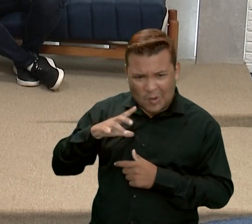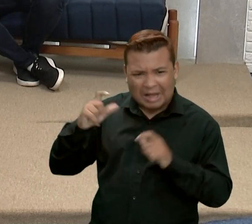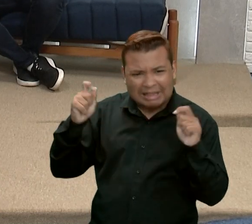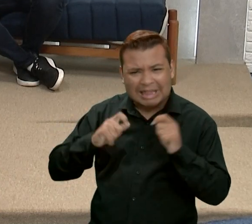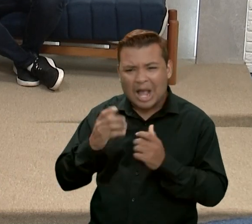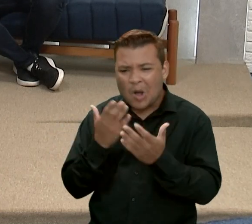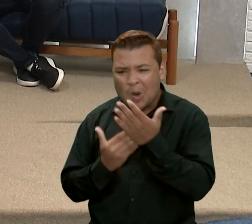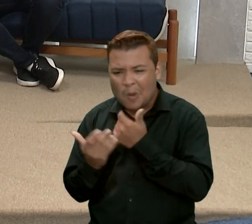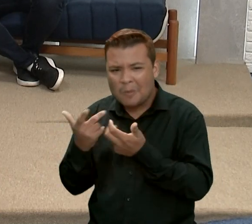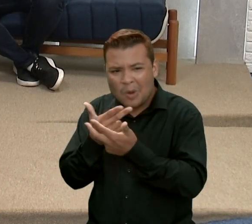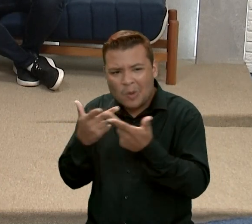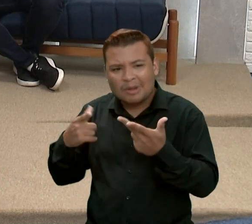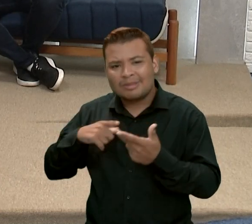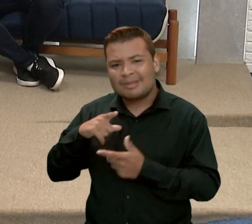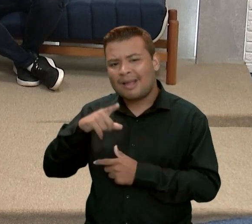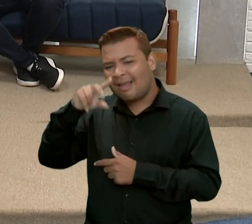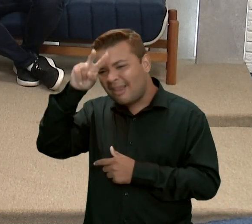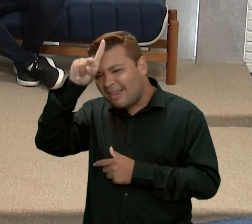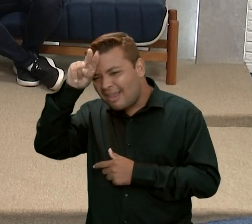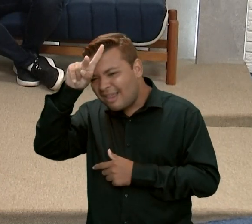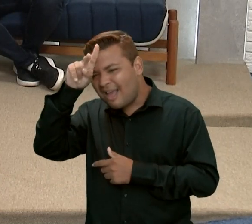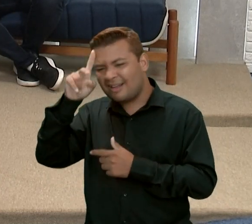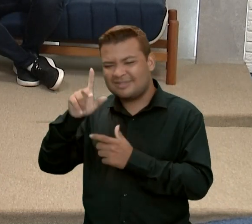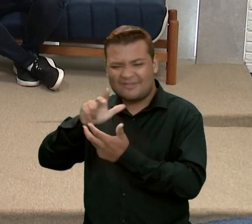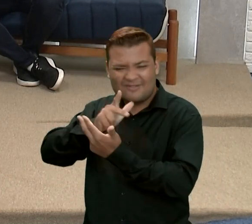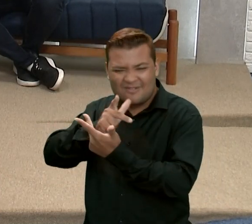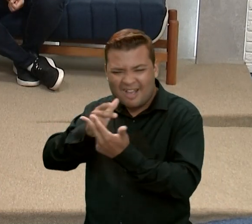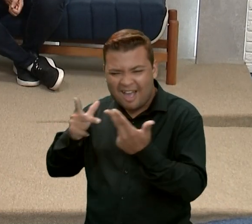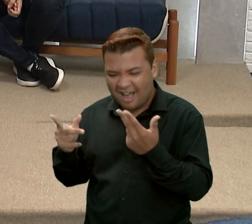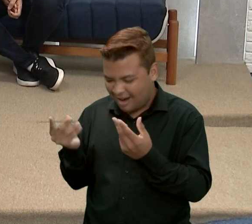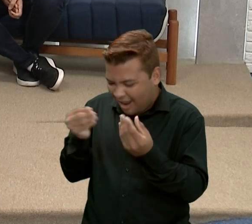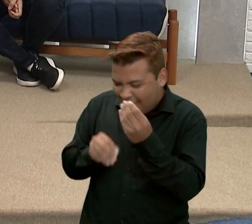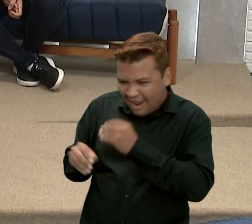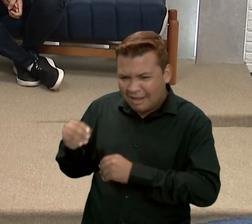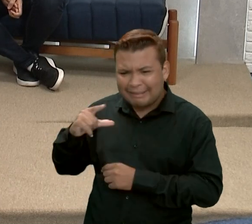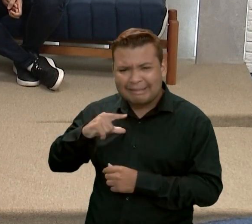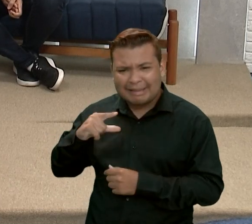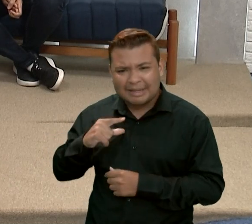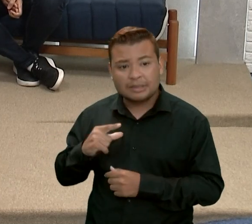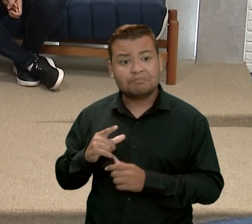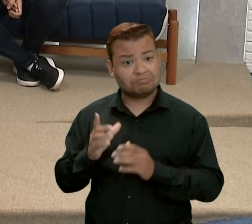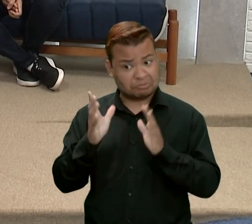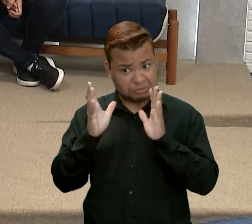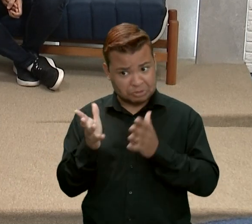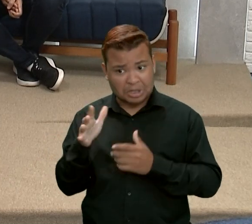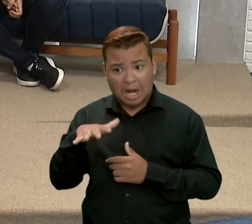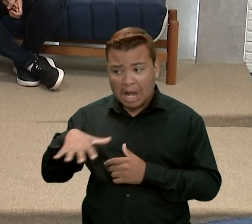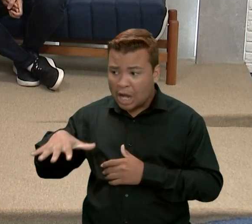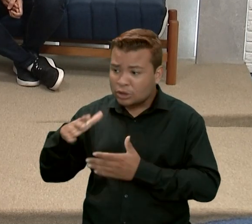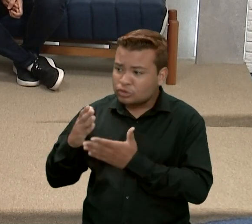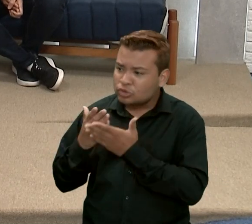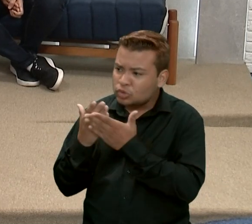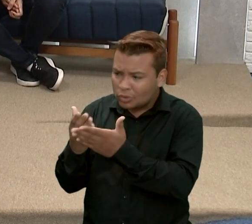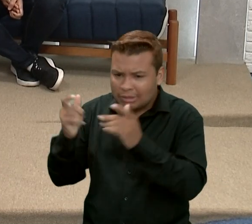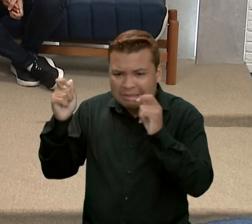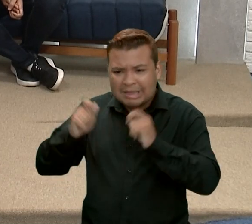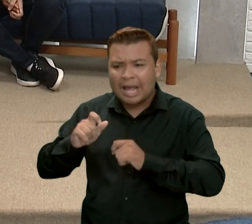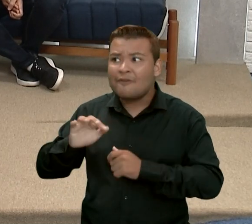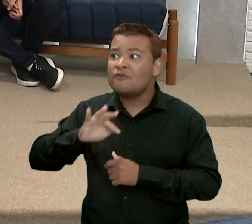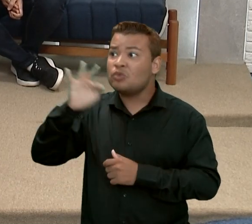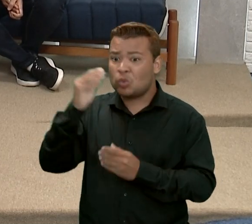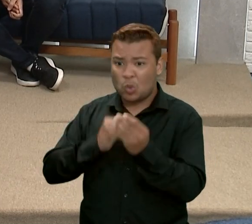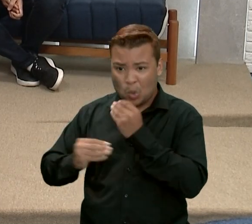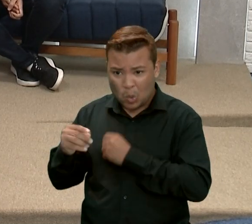com besouros, com insetos, de maneiras variadas? Isso já é estudo para ser comida do futuro, professora?